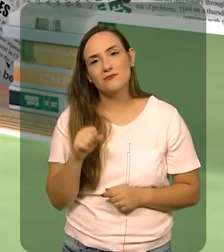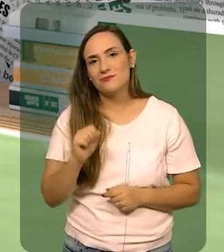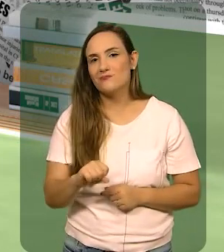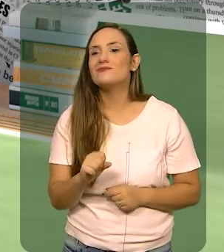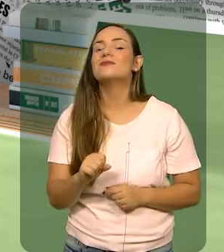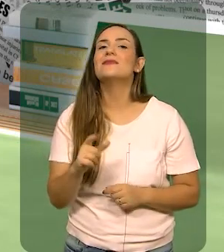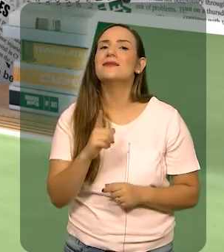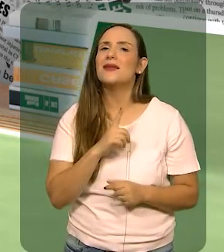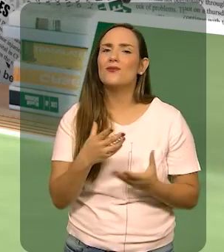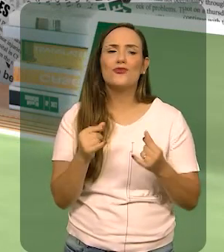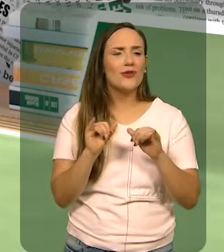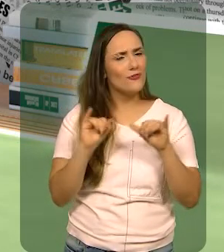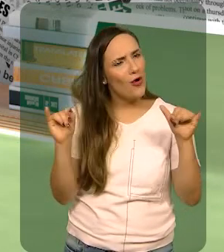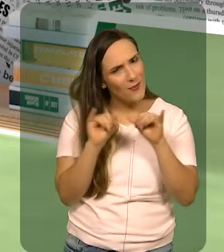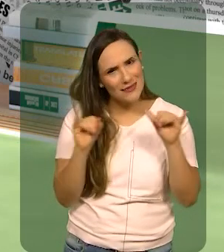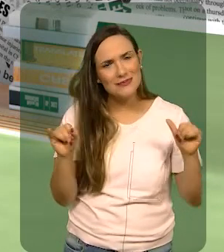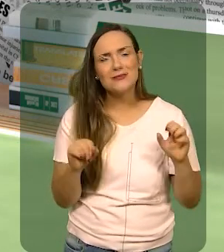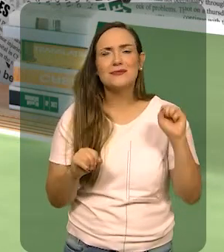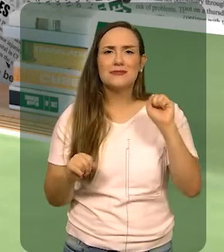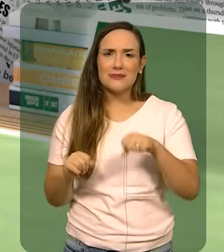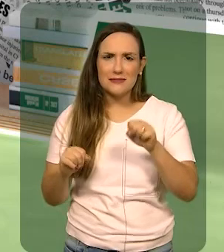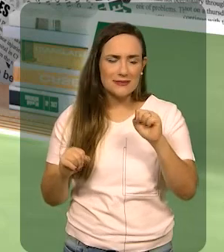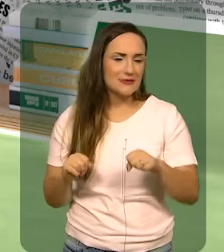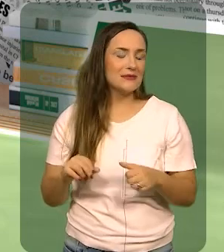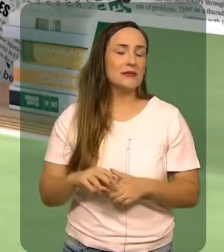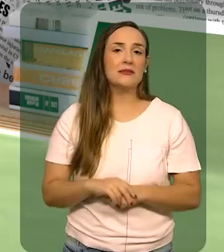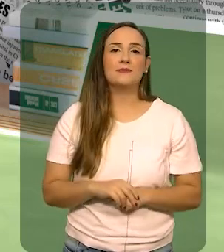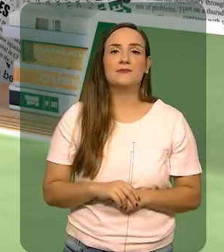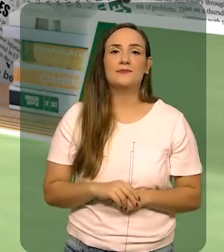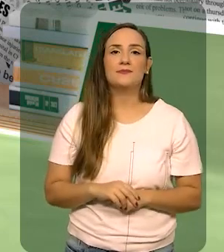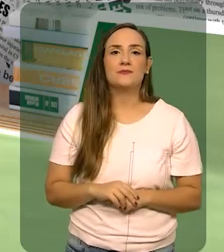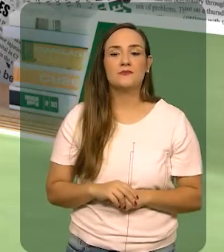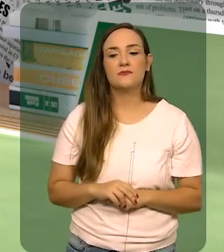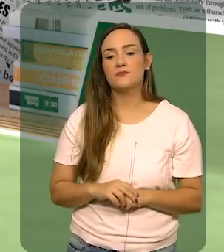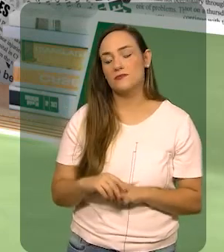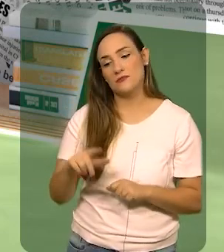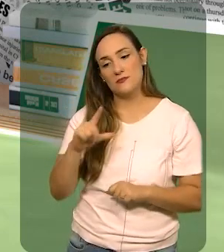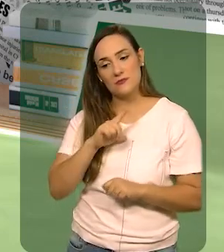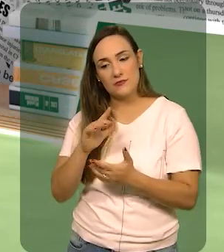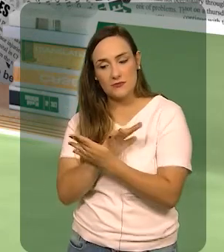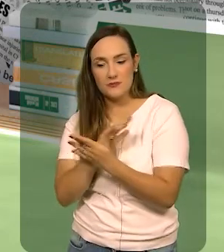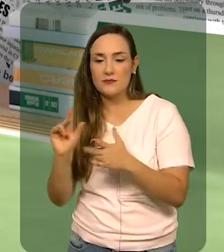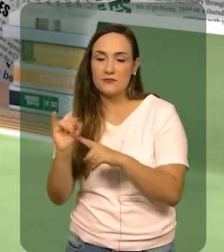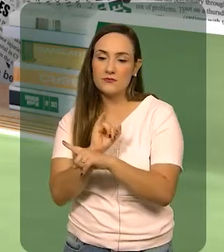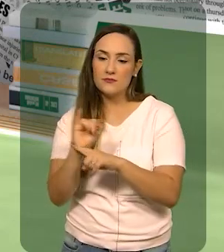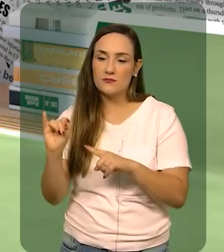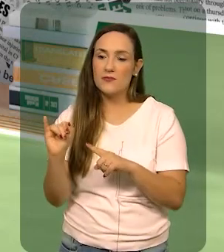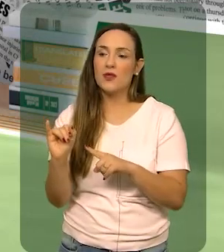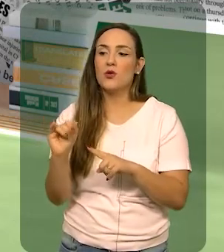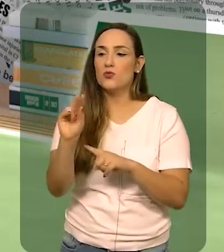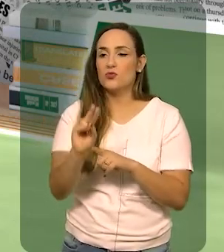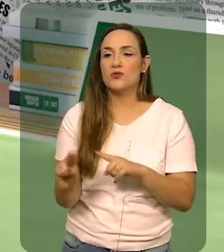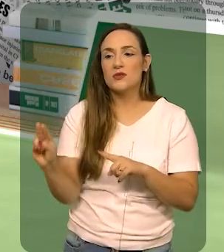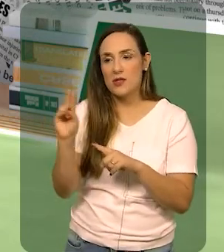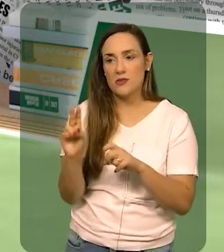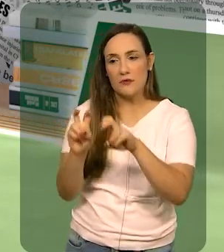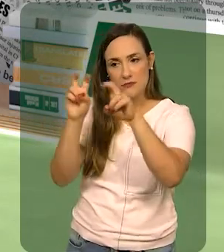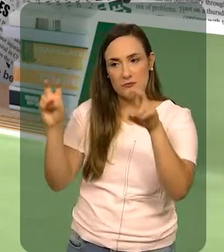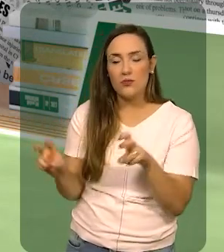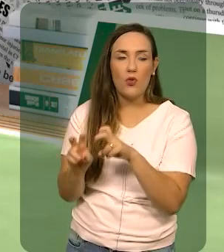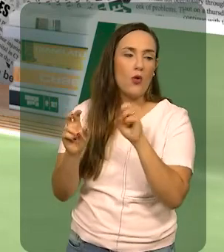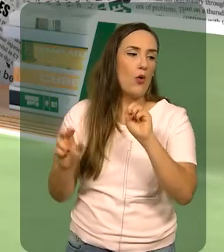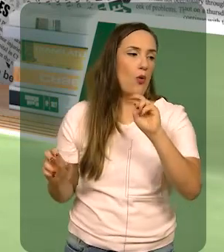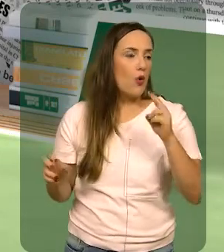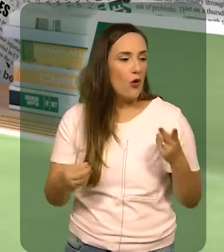gente busca colocar, né, por meio de qualquer tipo de mecanismo, seja virtual, seja na